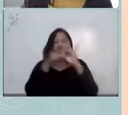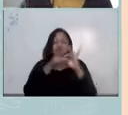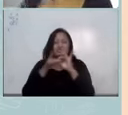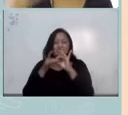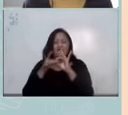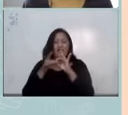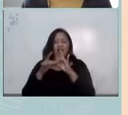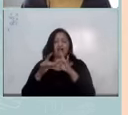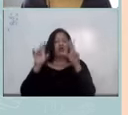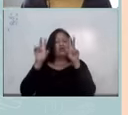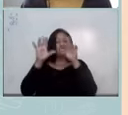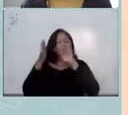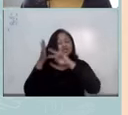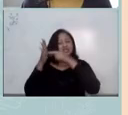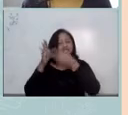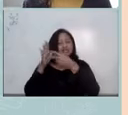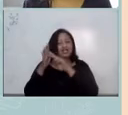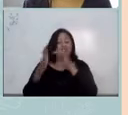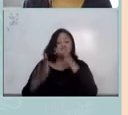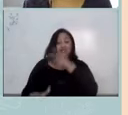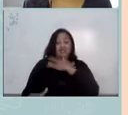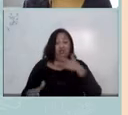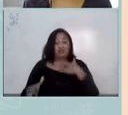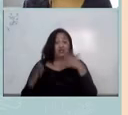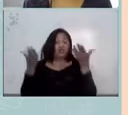de saúde hoje ele é muito mais amplo, certo?